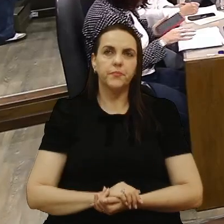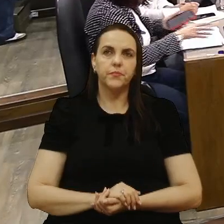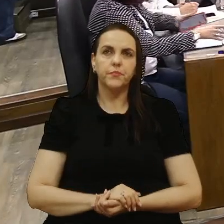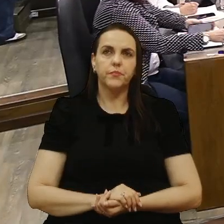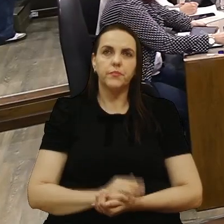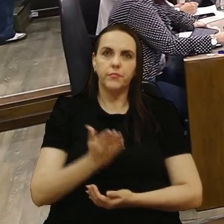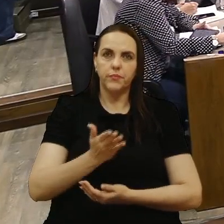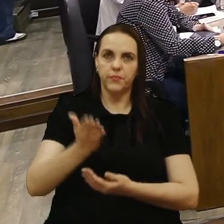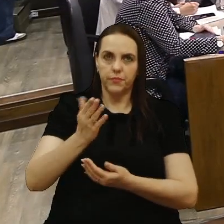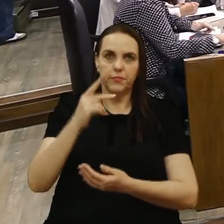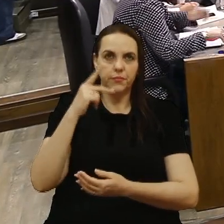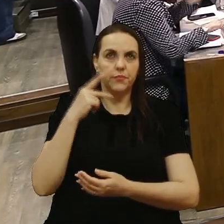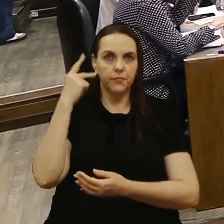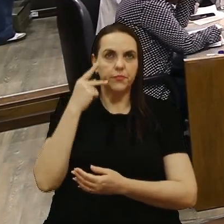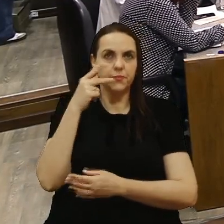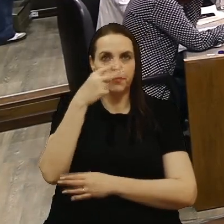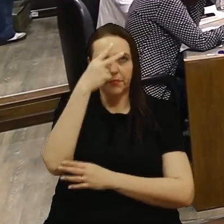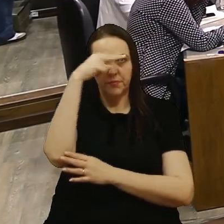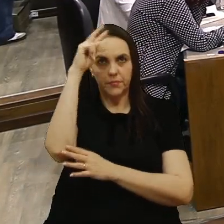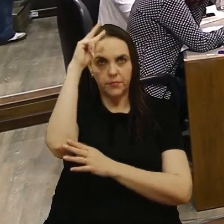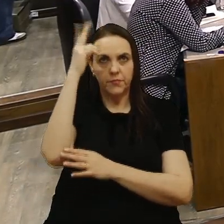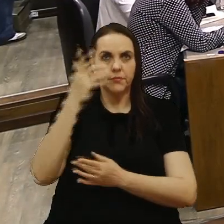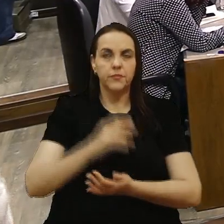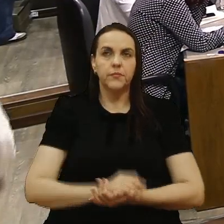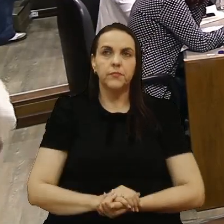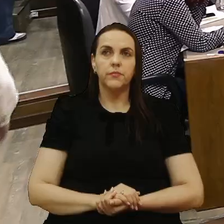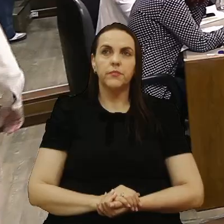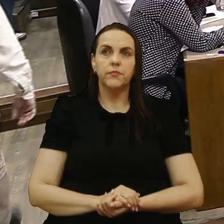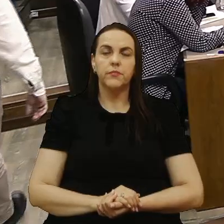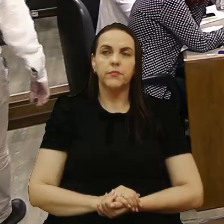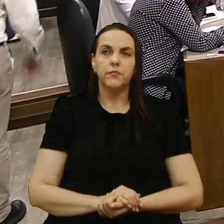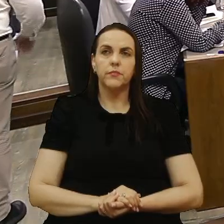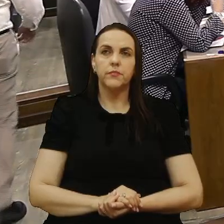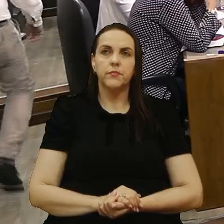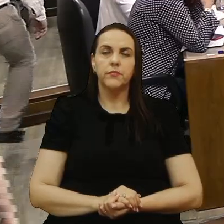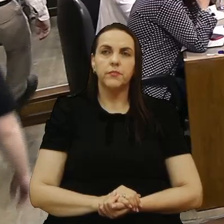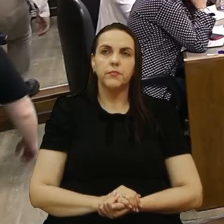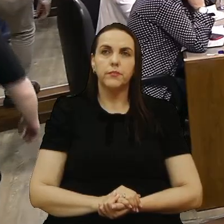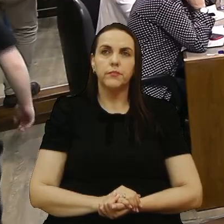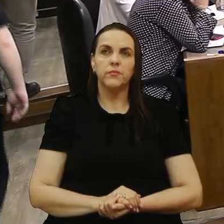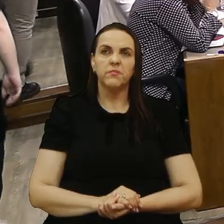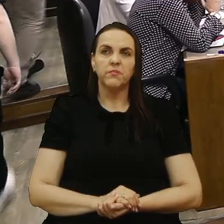Com a palavra, vereador Edson da Rosa, para declarar voto.